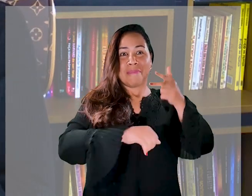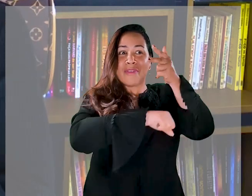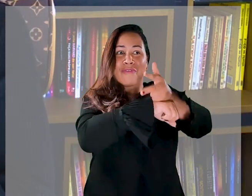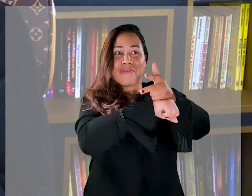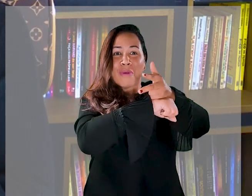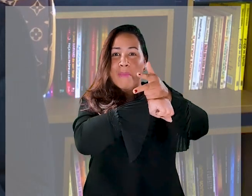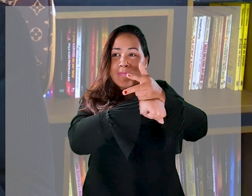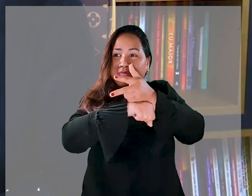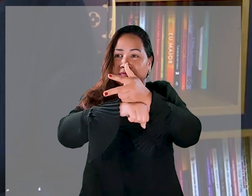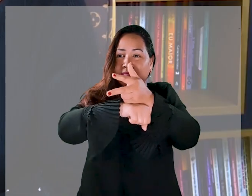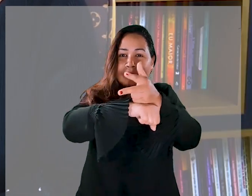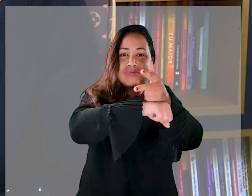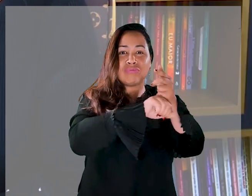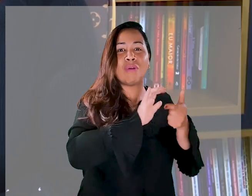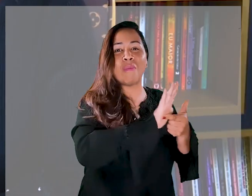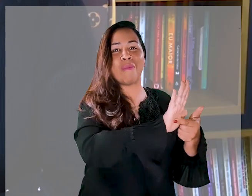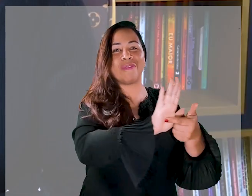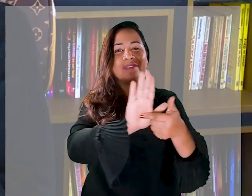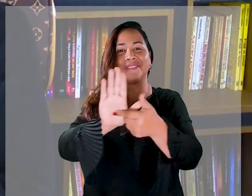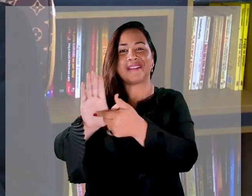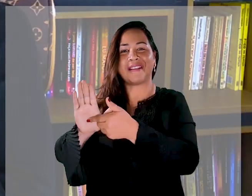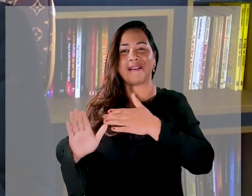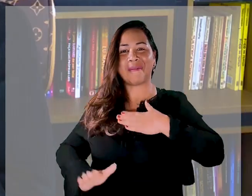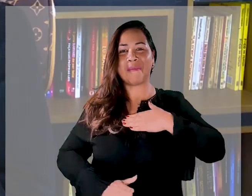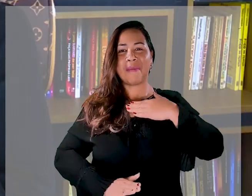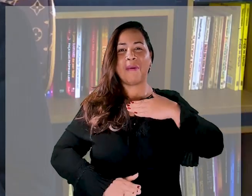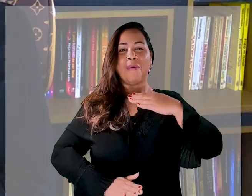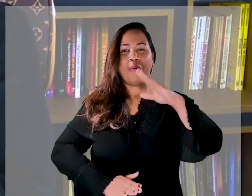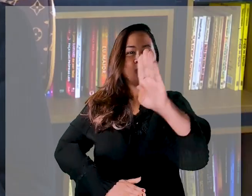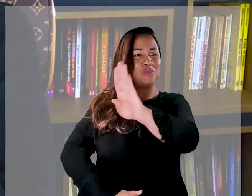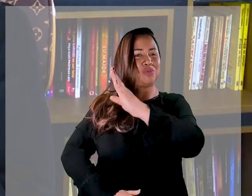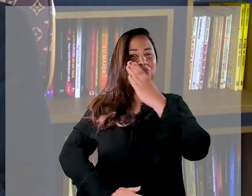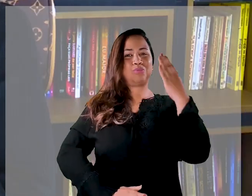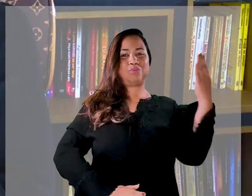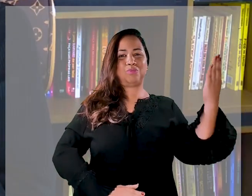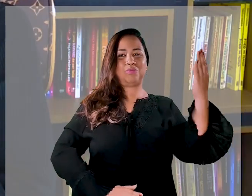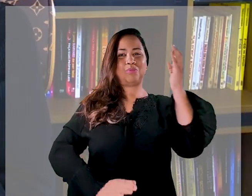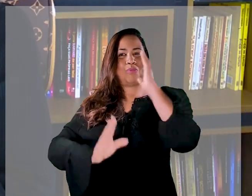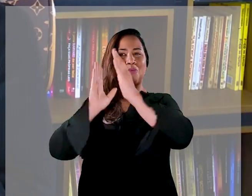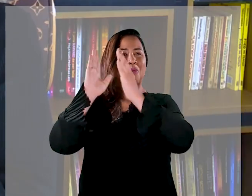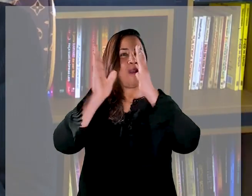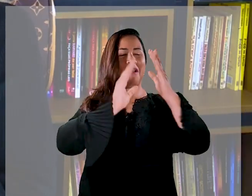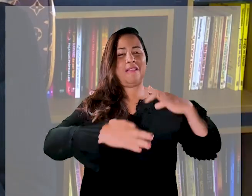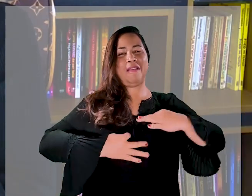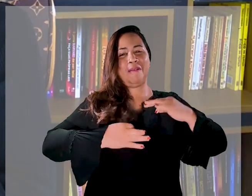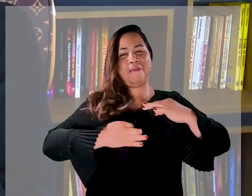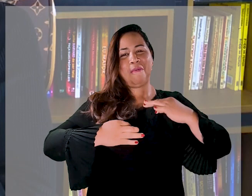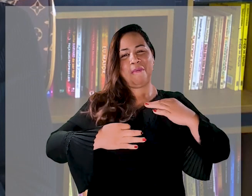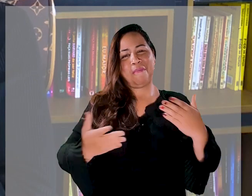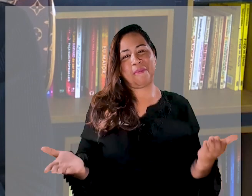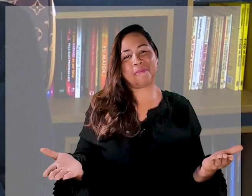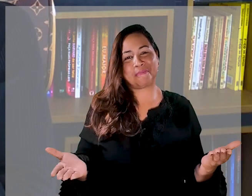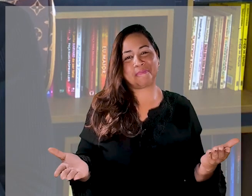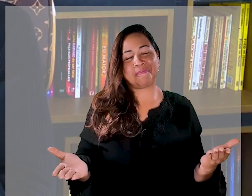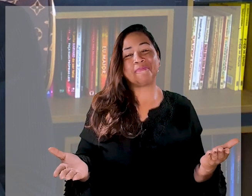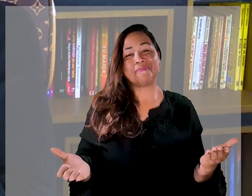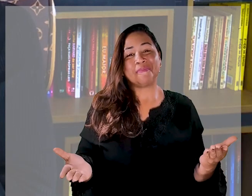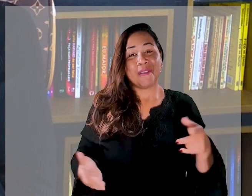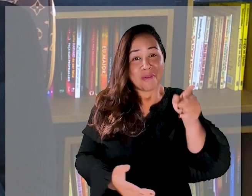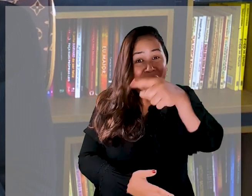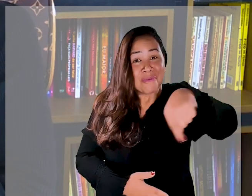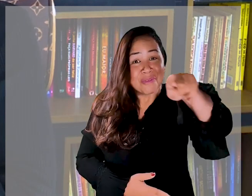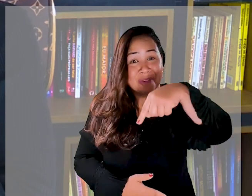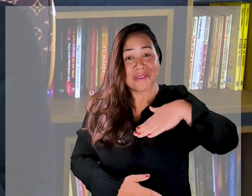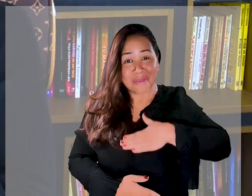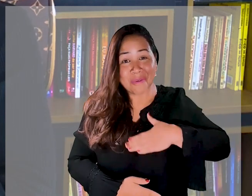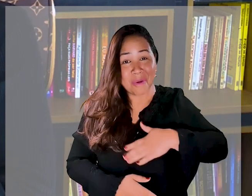por mostrar o meu closet. Então aí, gente, o que eu faço? Imagina você no meu lugar. Se eu mostrar, eu sou exibida. Se eu mostrar, eu sou não sei o quê. Se eu mostrar meu